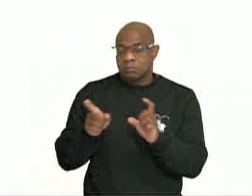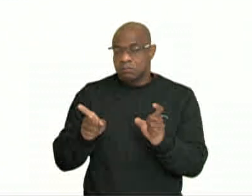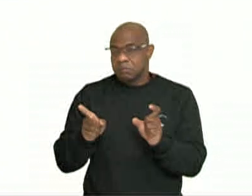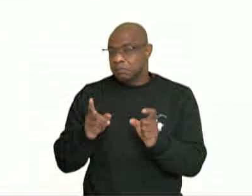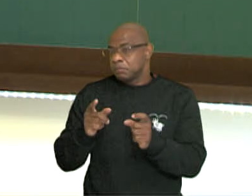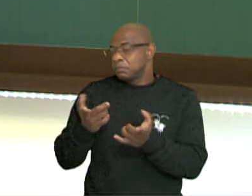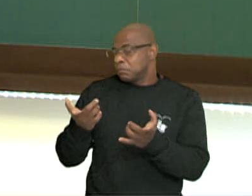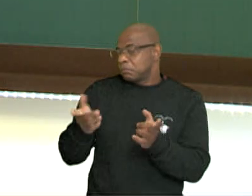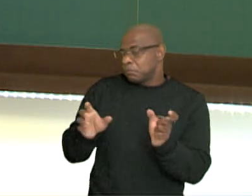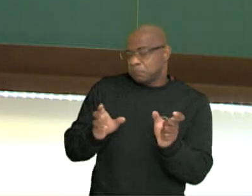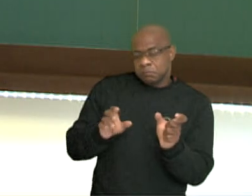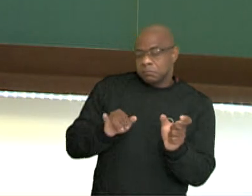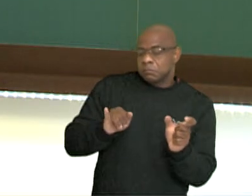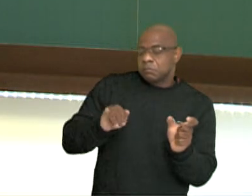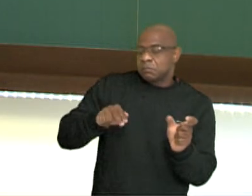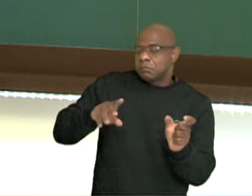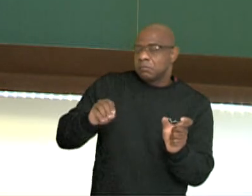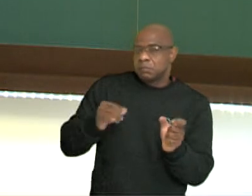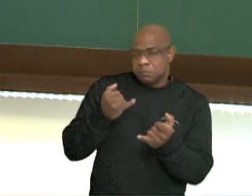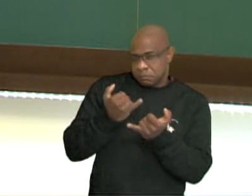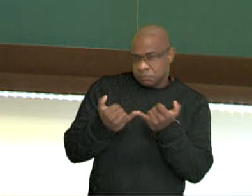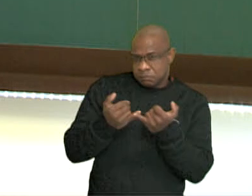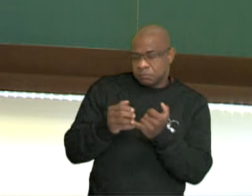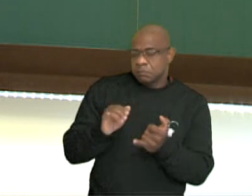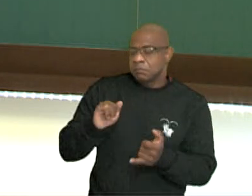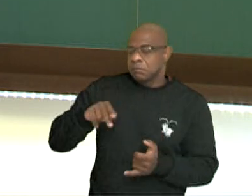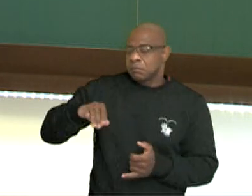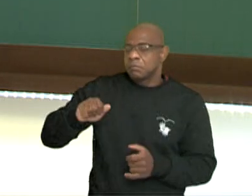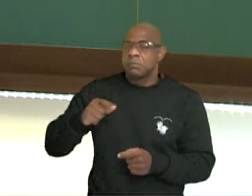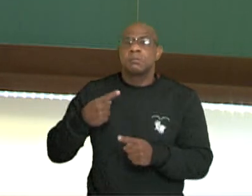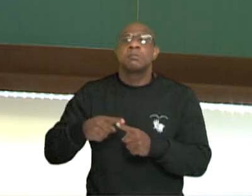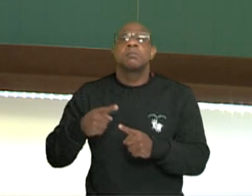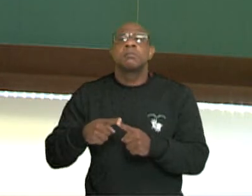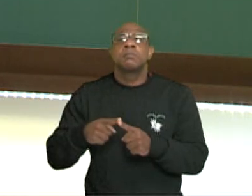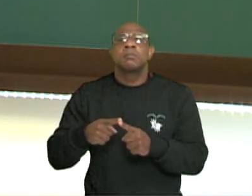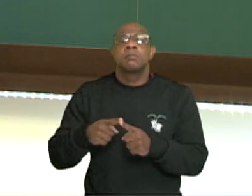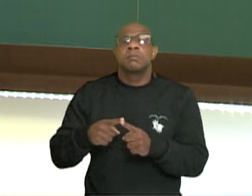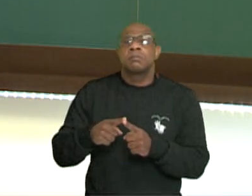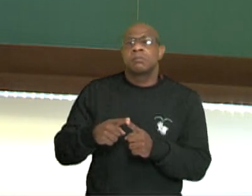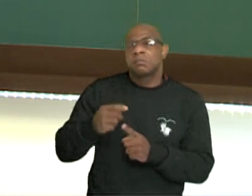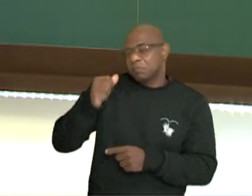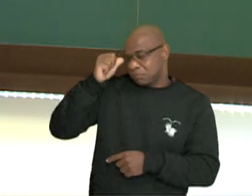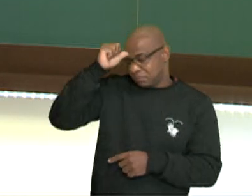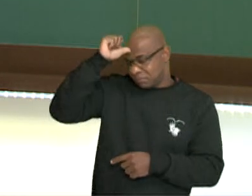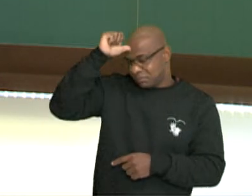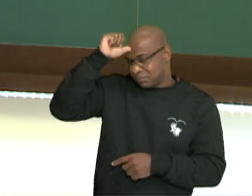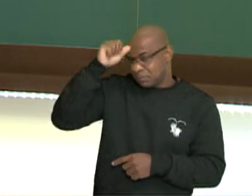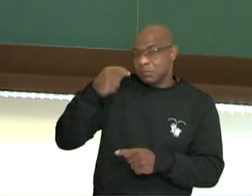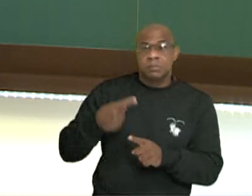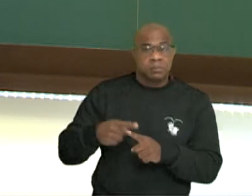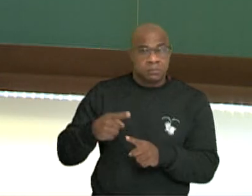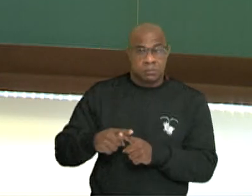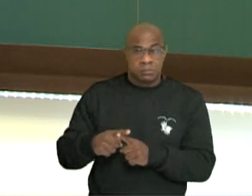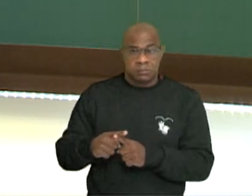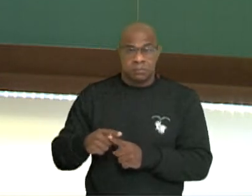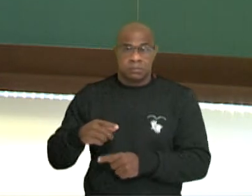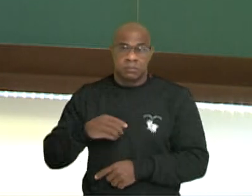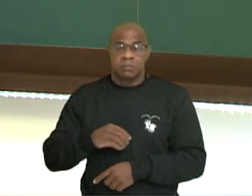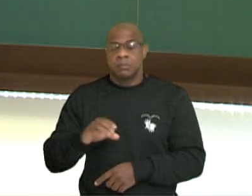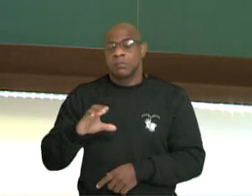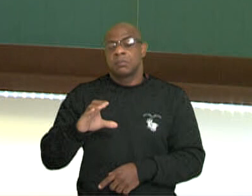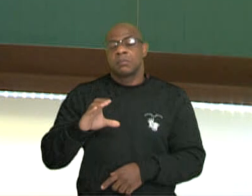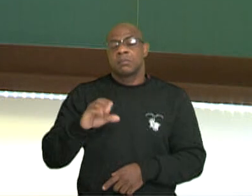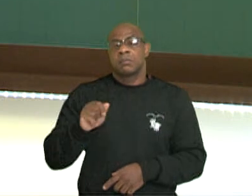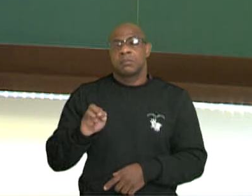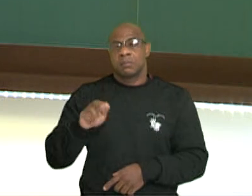que acreditava ter dado a volta no planeta, ele daria, porque a Terra é redonda, daria, se não tivesse